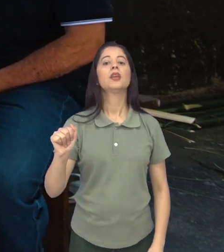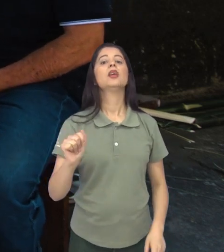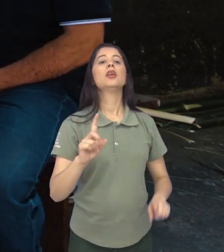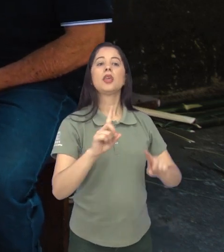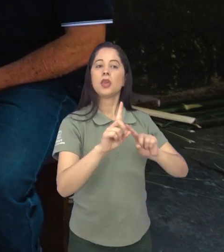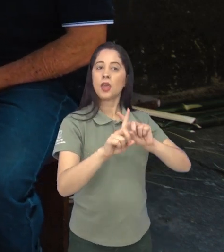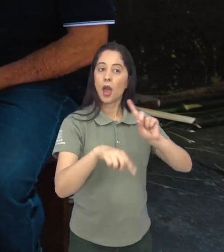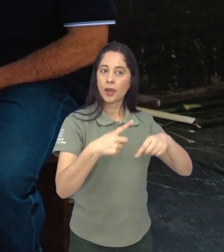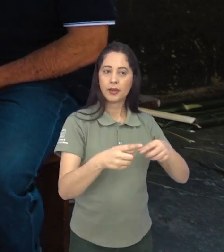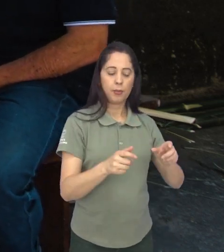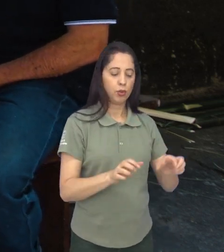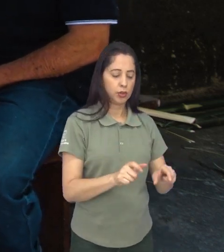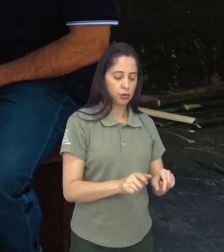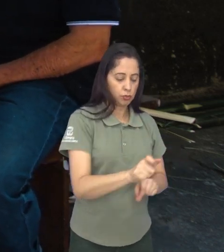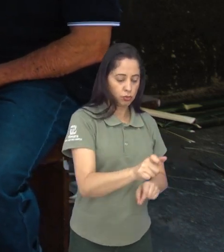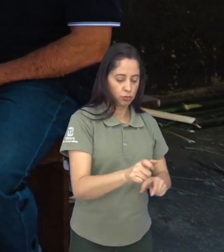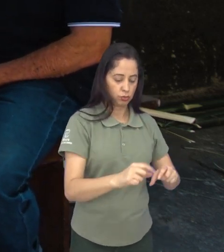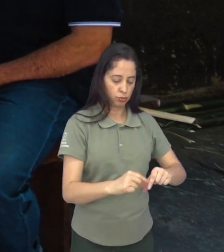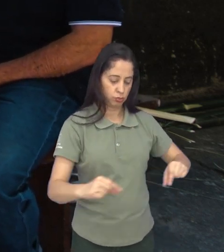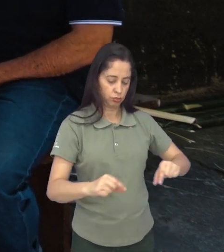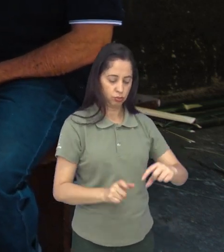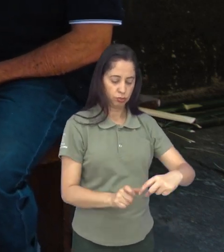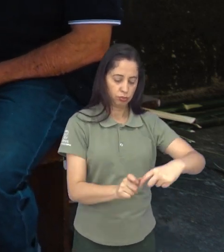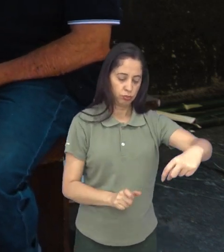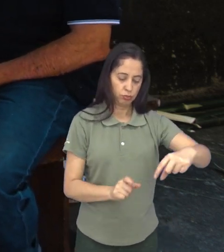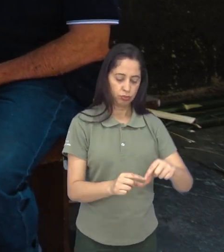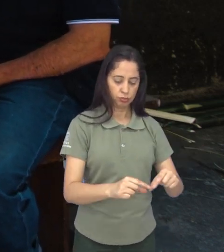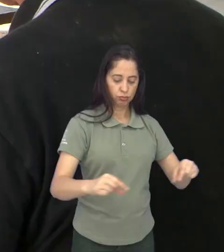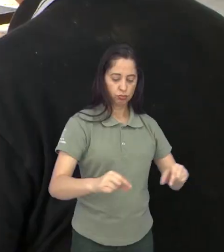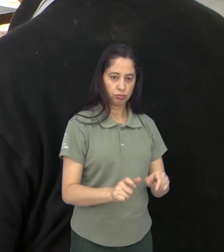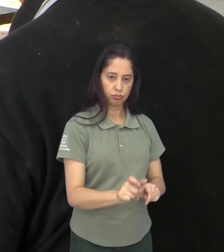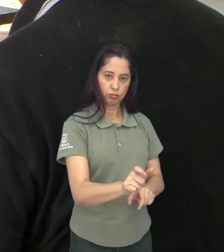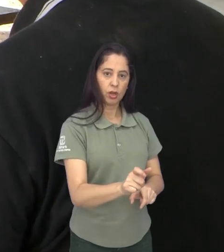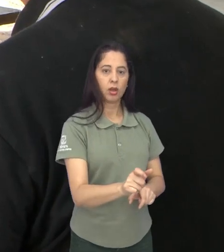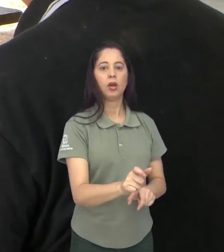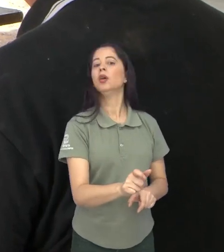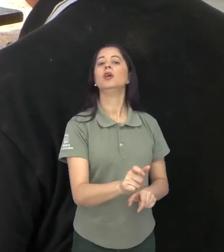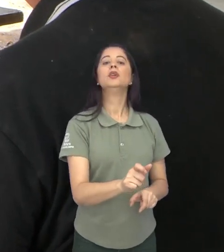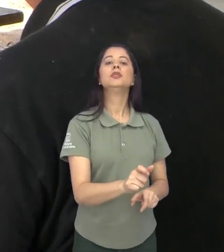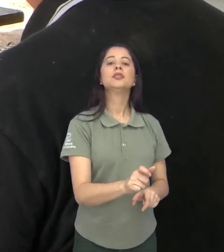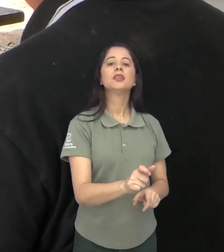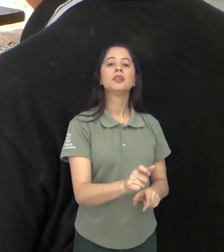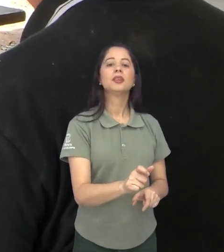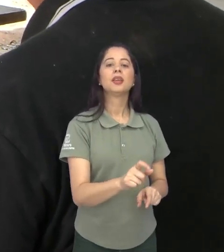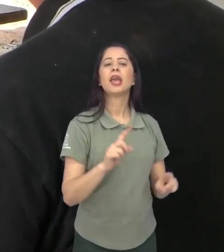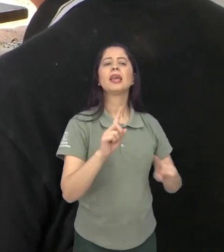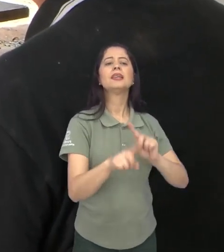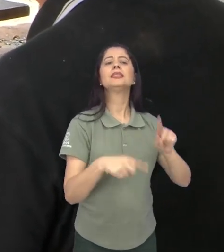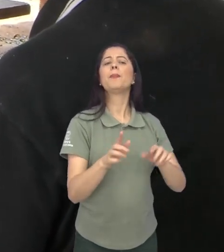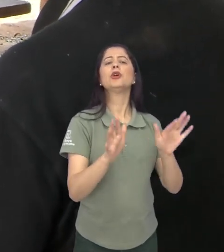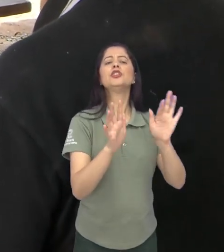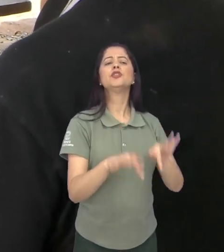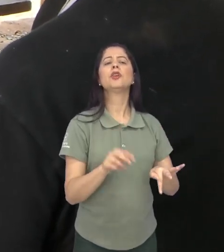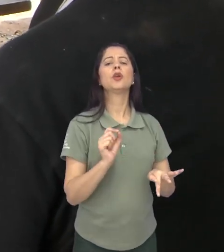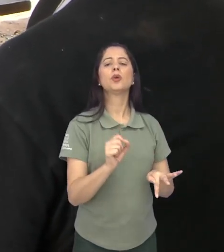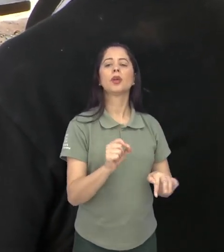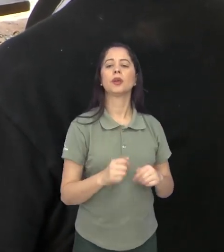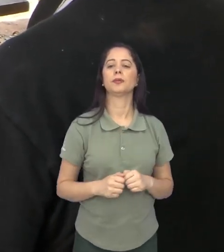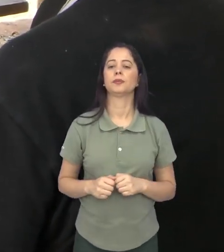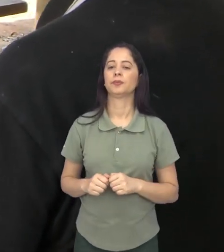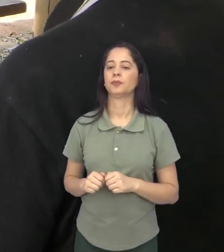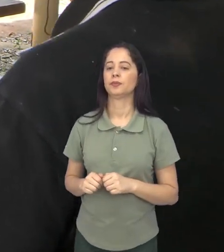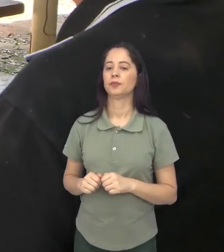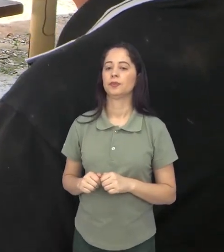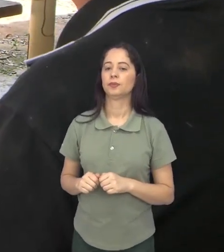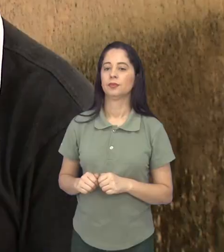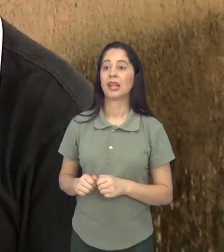Para ficar em tala, depois a gente trançou com a técnica da tecelagem. Uhum. E depois, qual que é o último